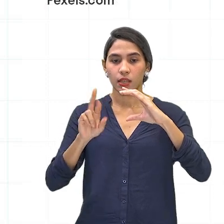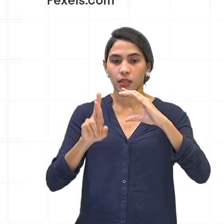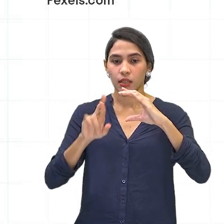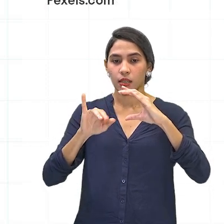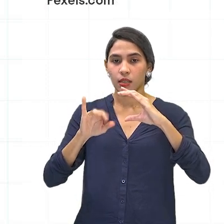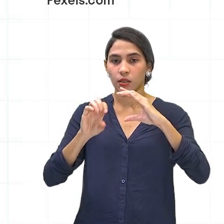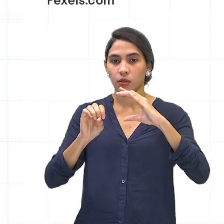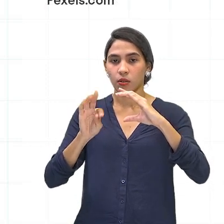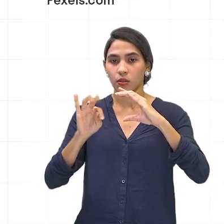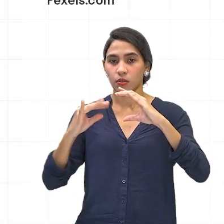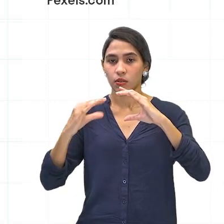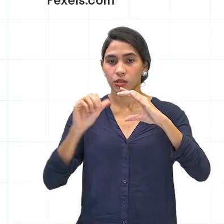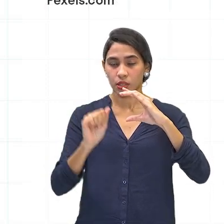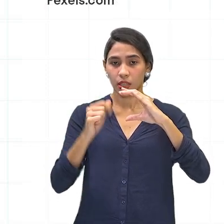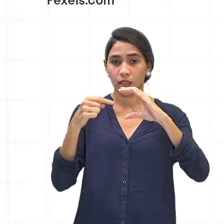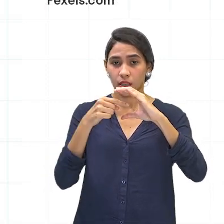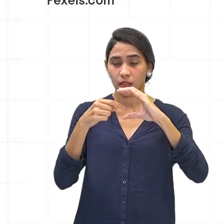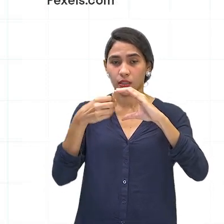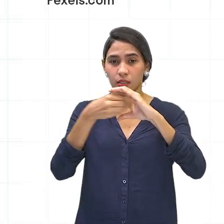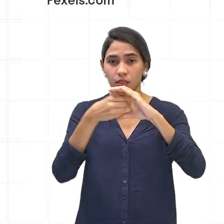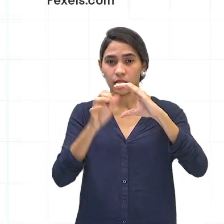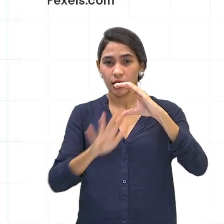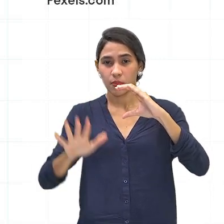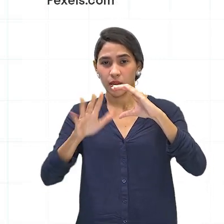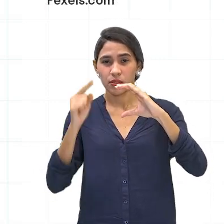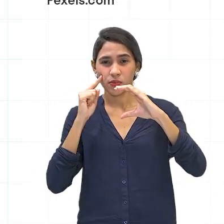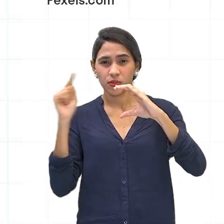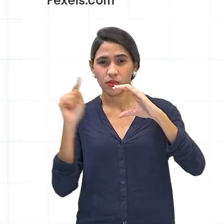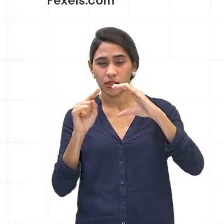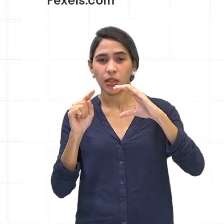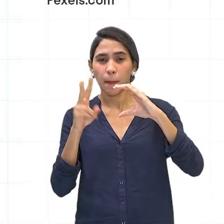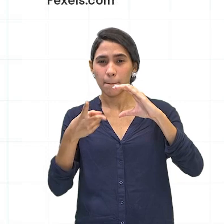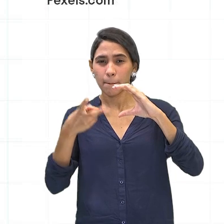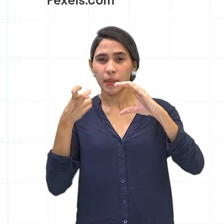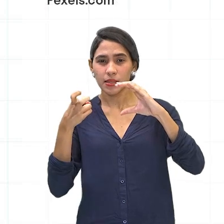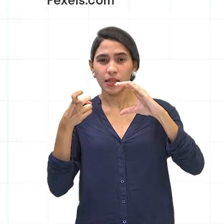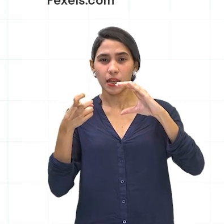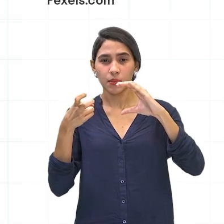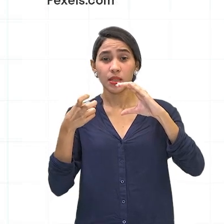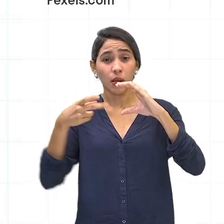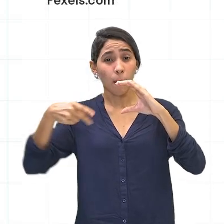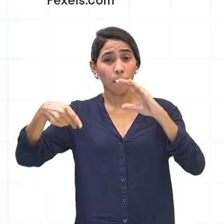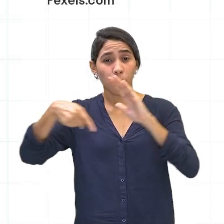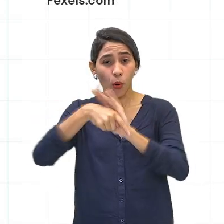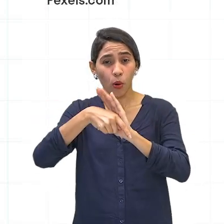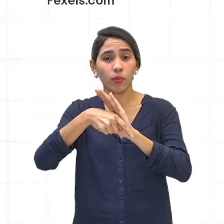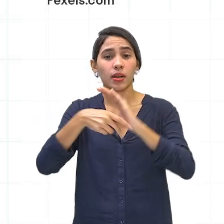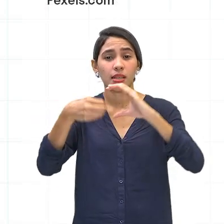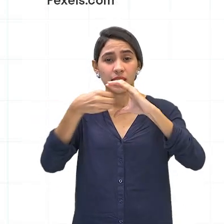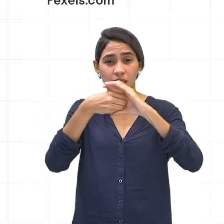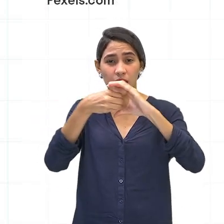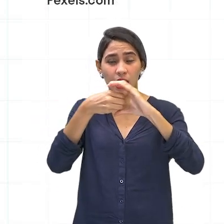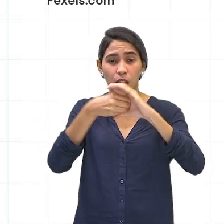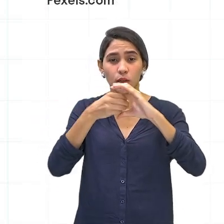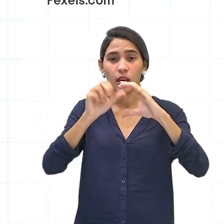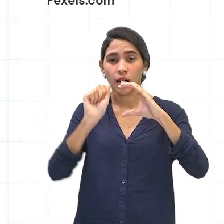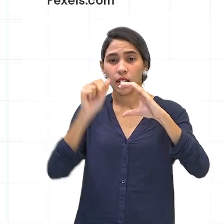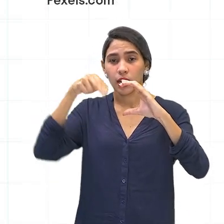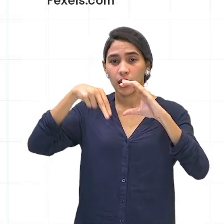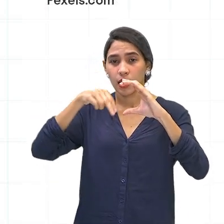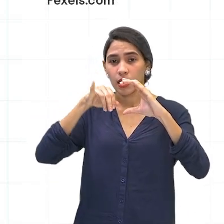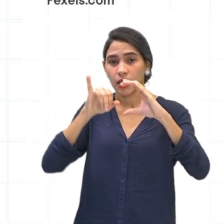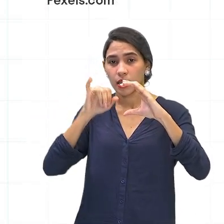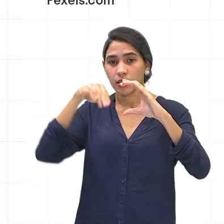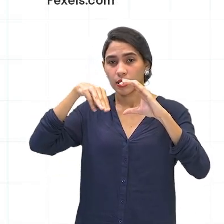ali uma célula. Nessa imagem você observa aí um esquema da célula animal, uma representação aí didática com colorido aí para a